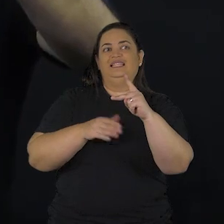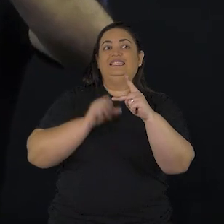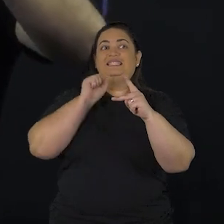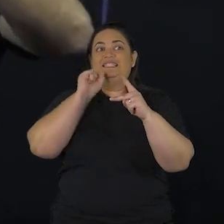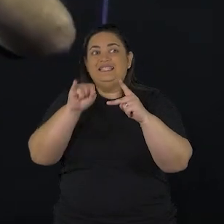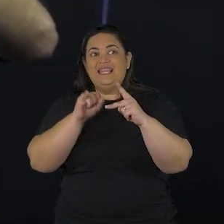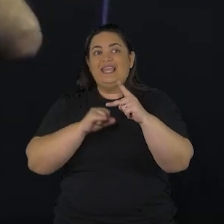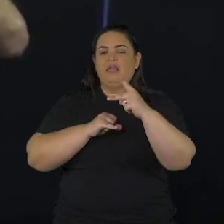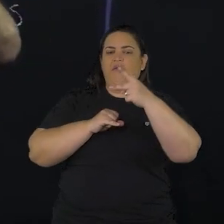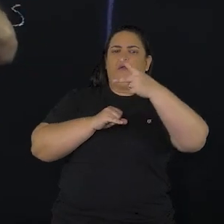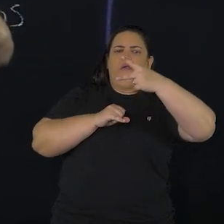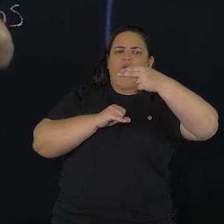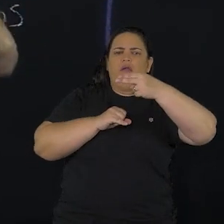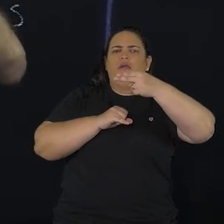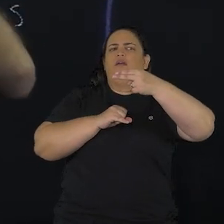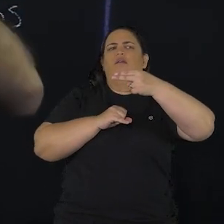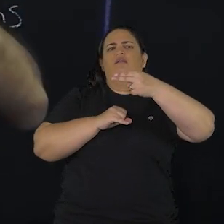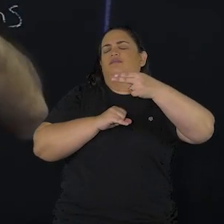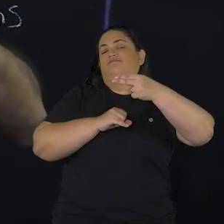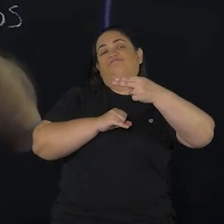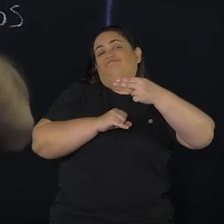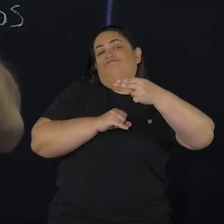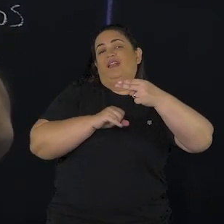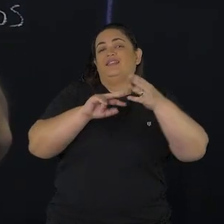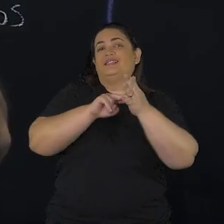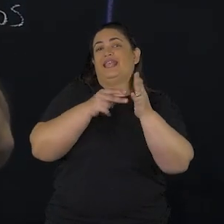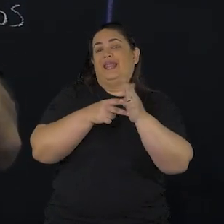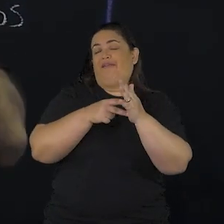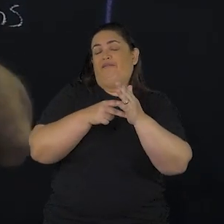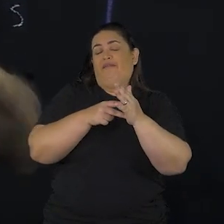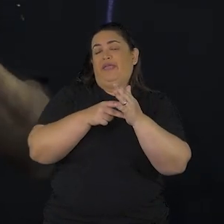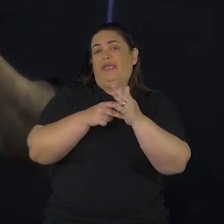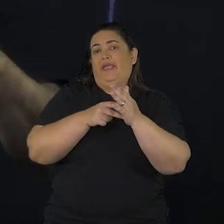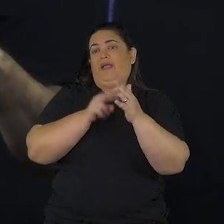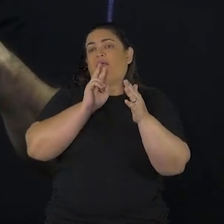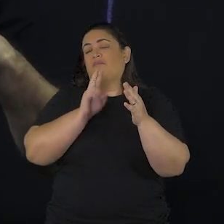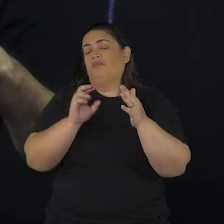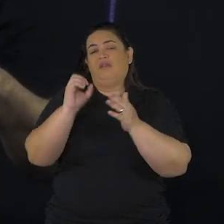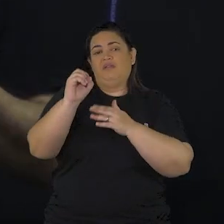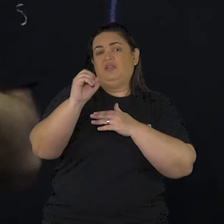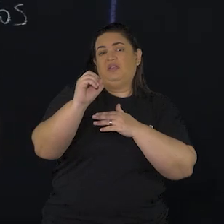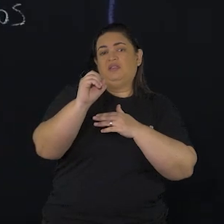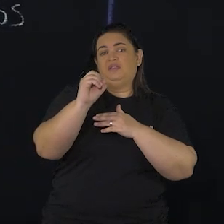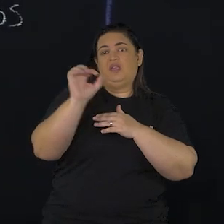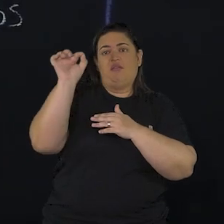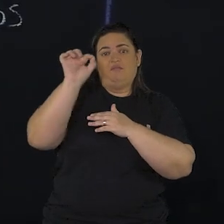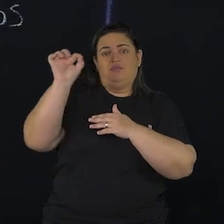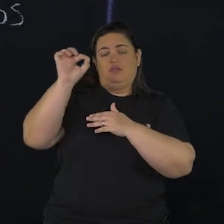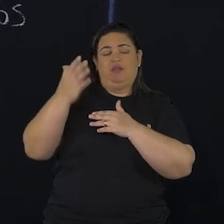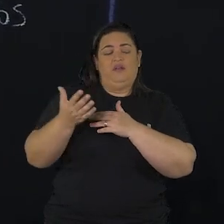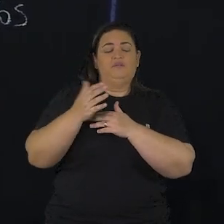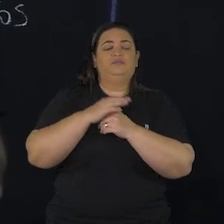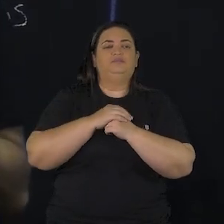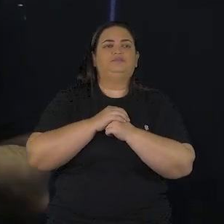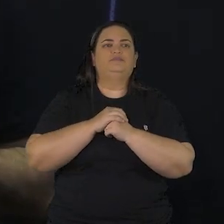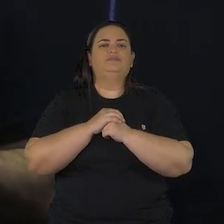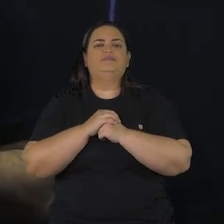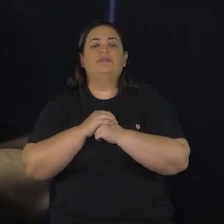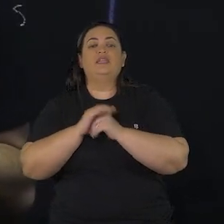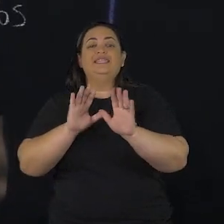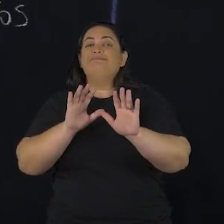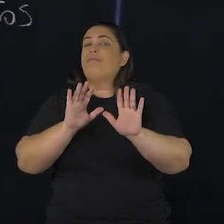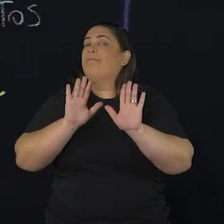Então, se elas não possuem abertura, primeiro que o seu valor é 0 grau, tá bom? Segundo que isso só